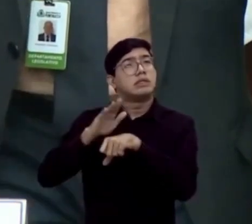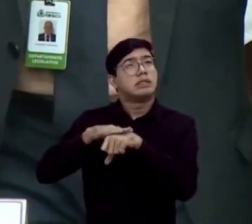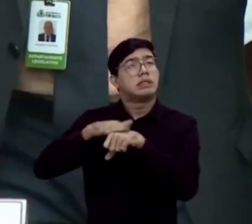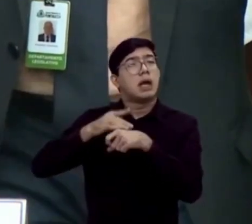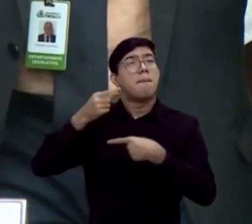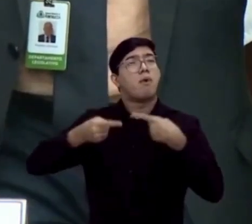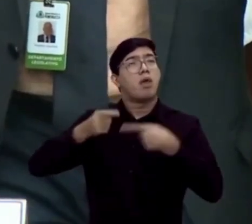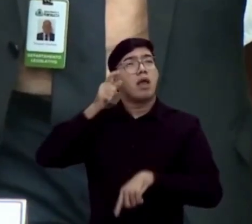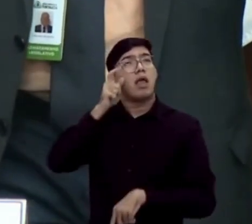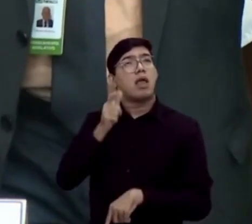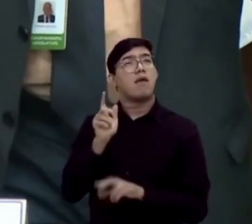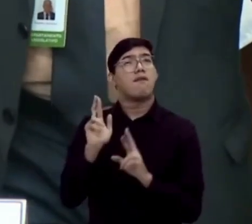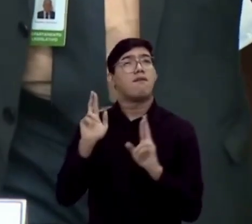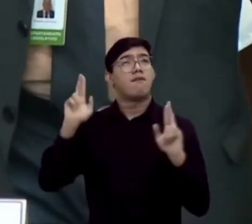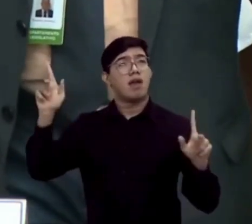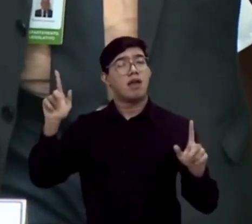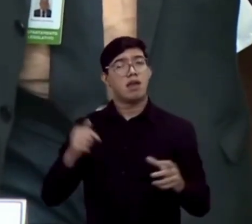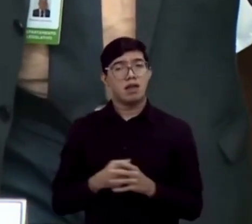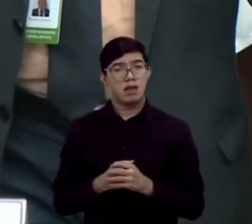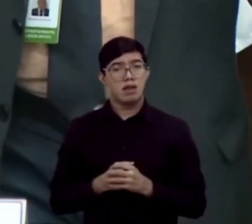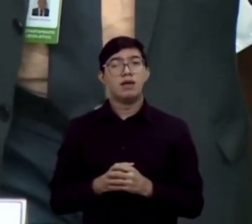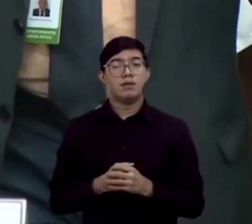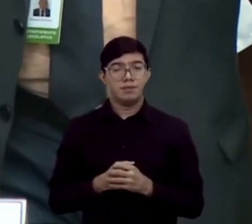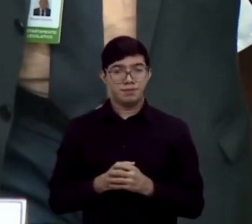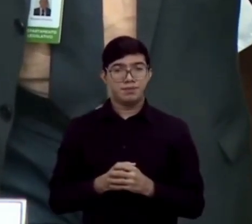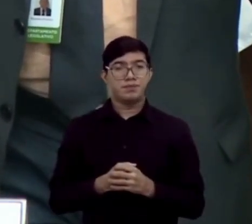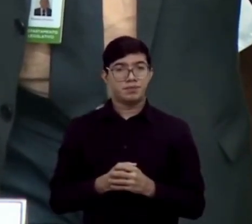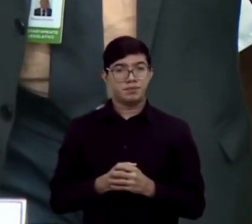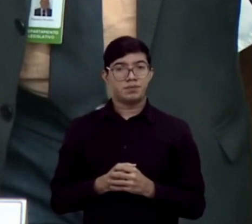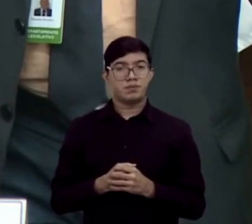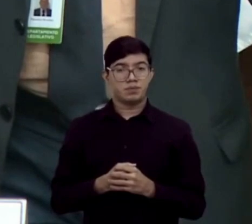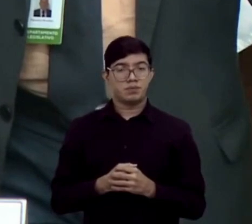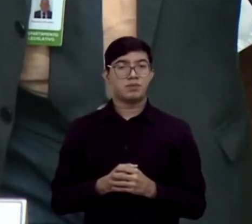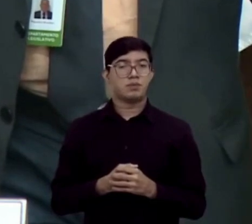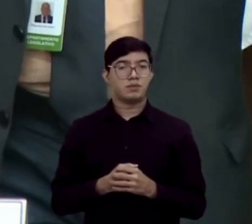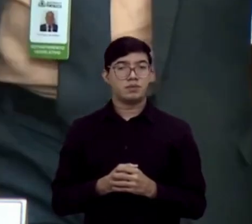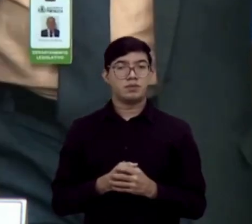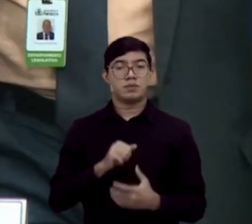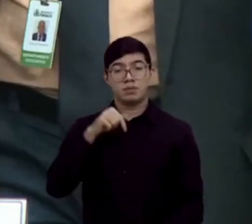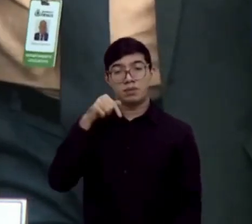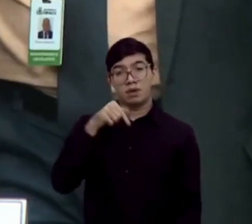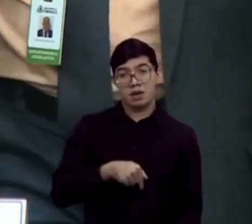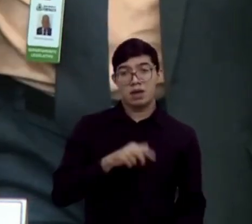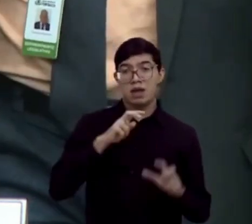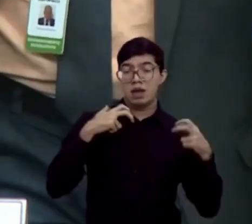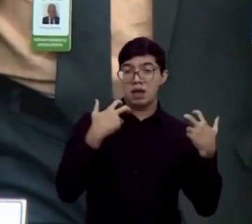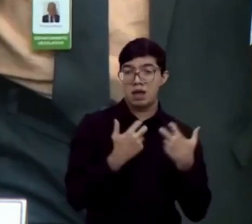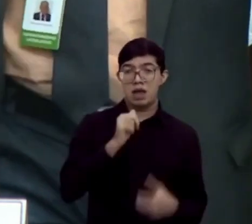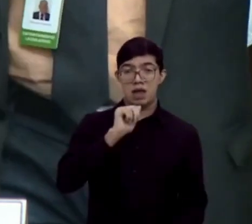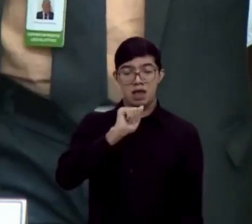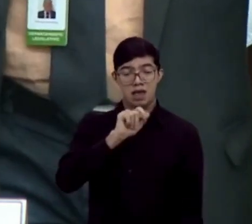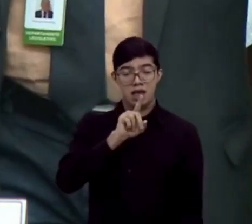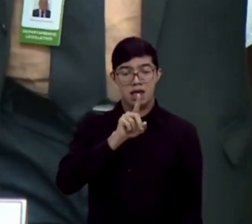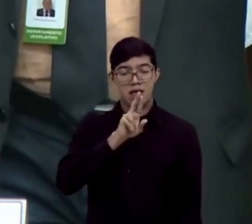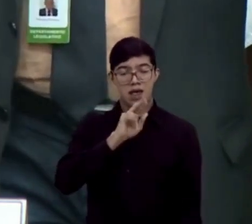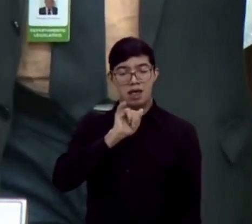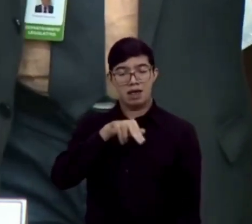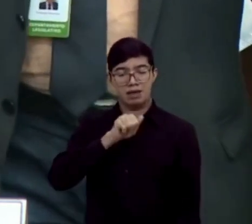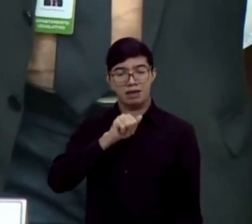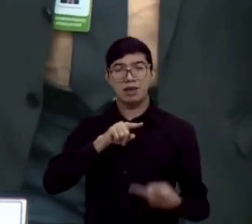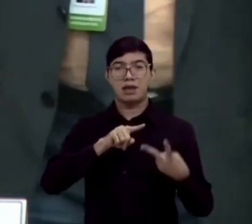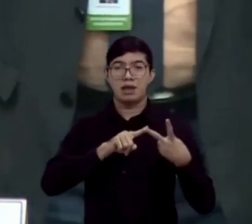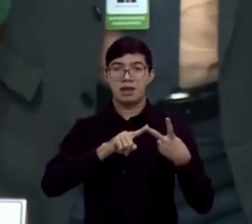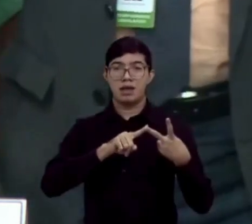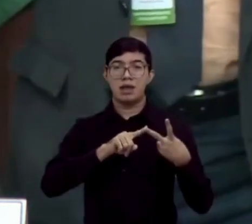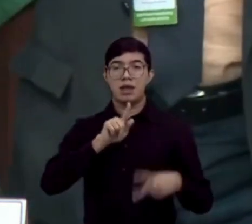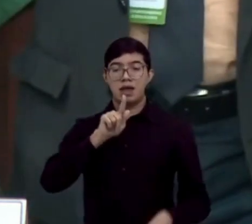interesses lá. E aqui é a Adriana e o Gabriel criticando o Sarto, isso,